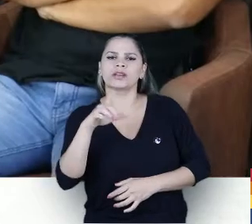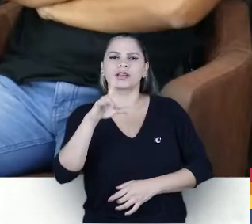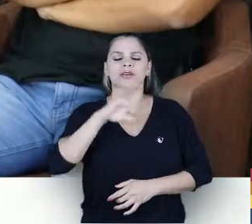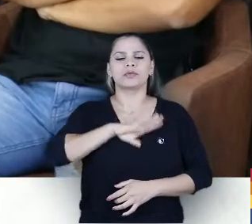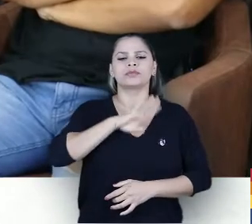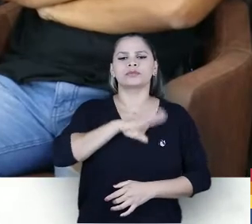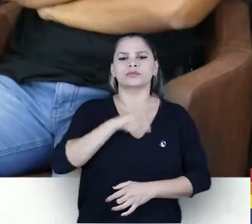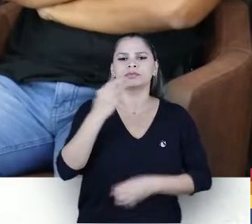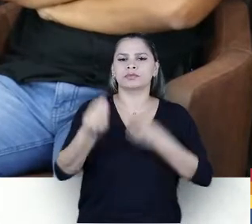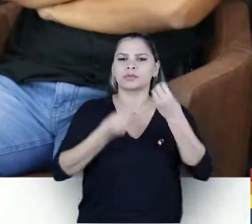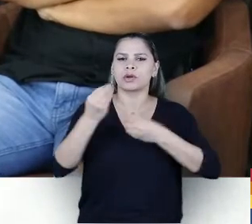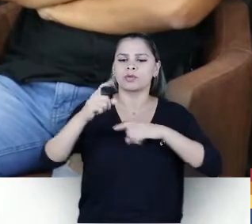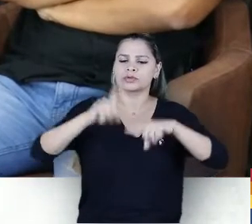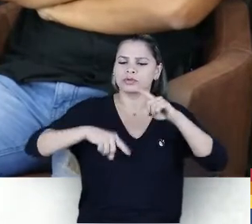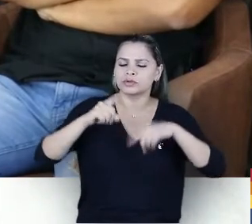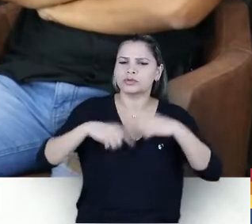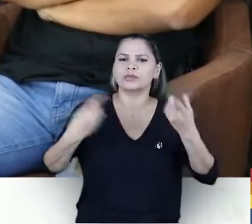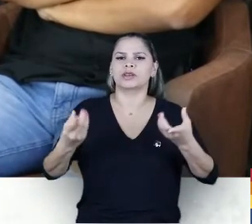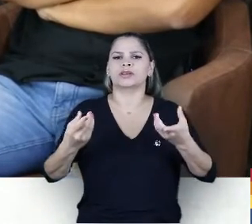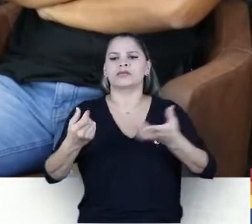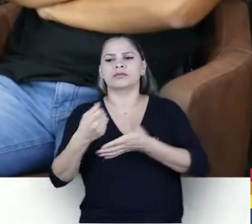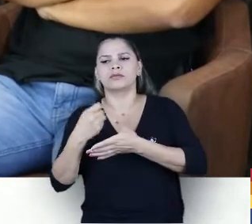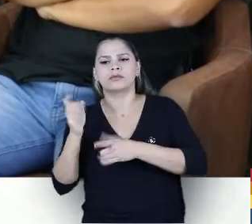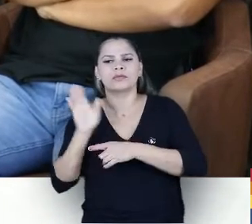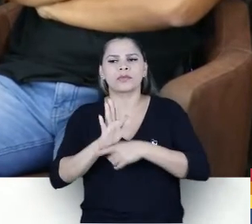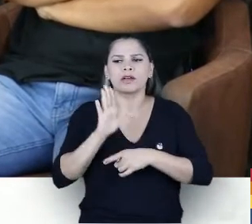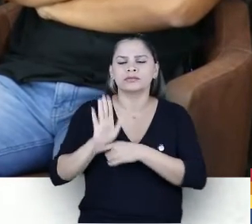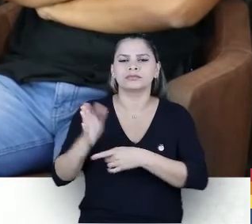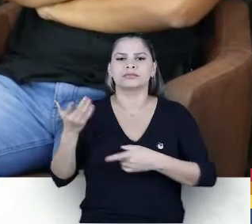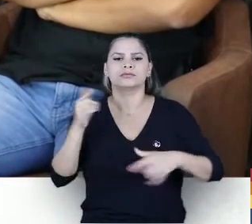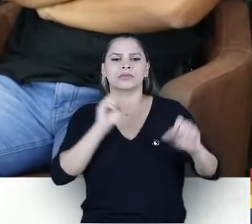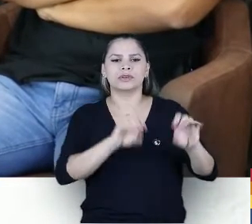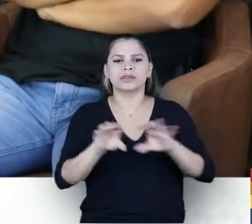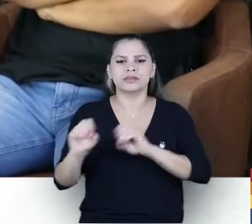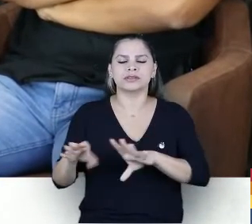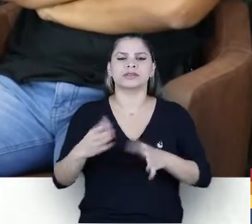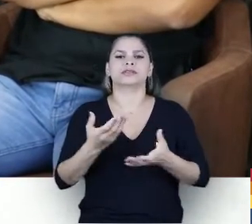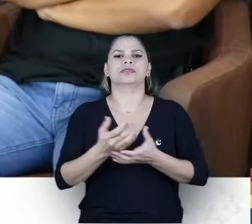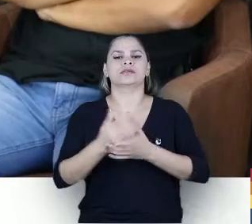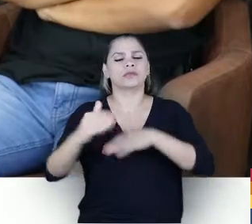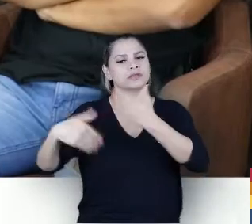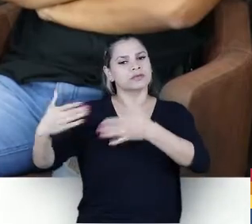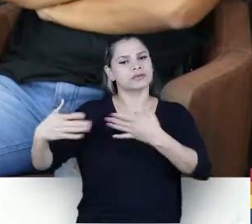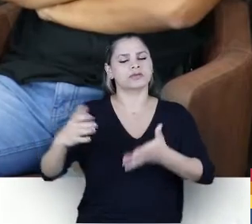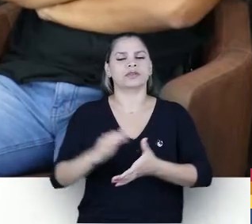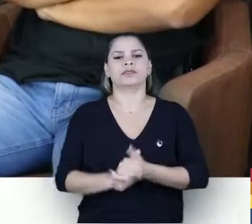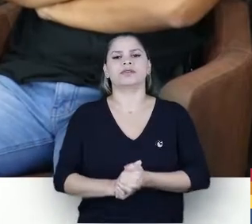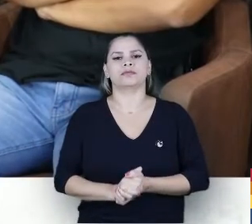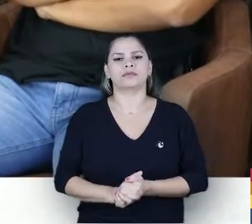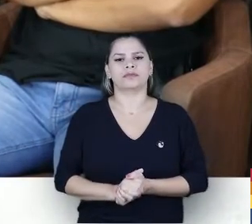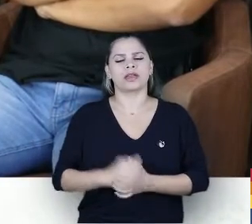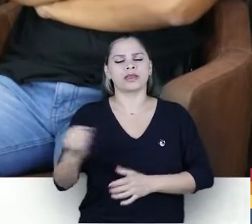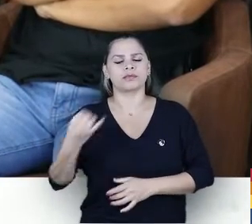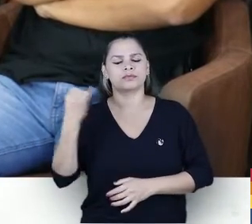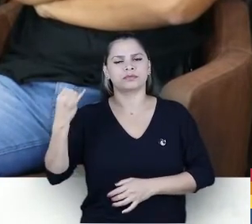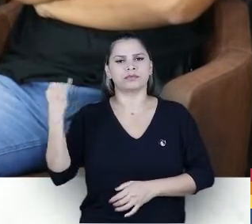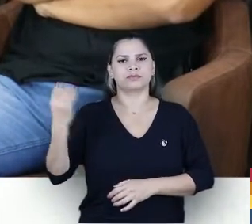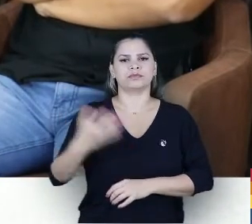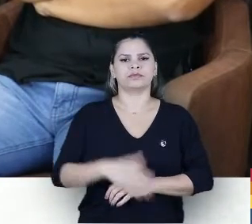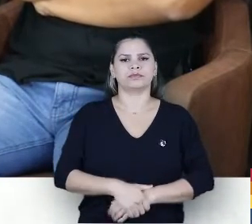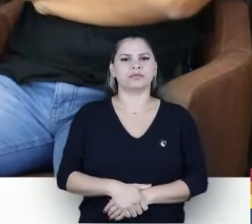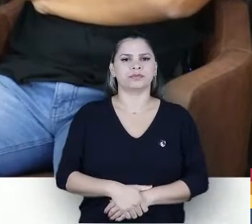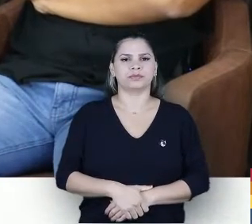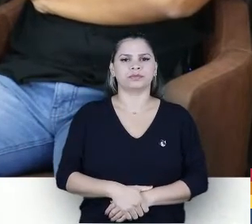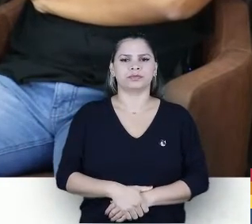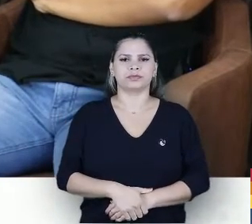para colaborar. Então, acho que essas conversas, essas trocas, ou utilizar da língua portuguesa como instrumento e aparato